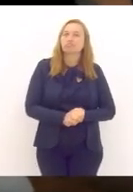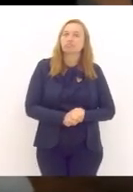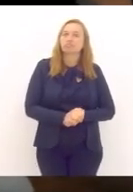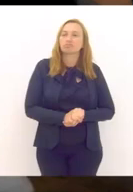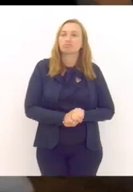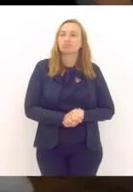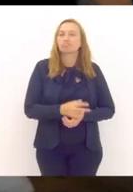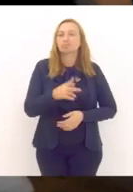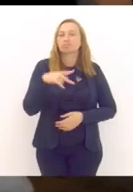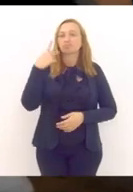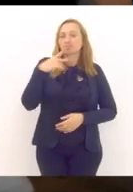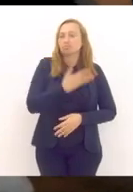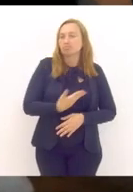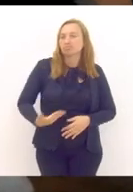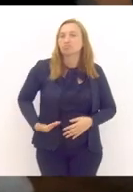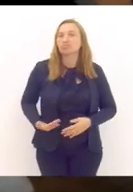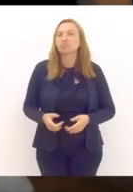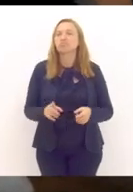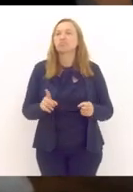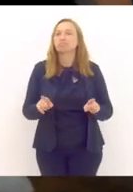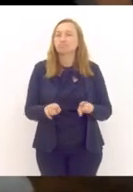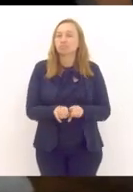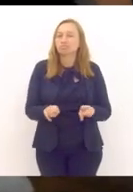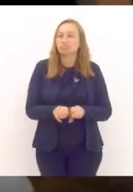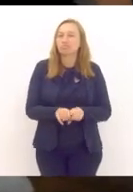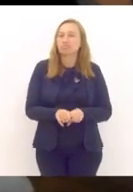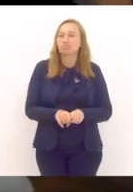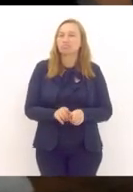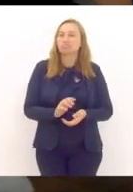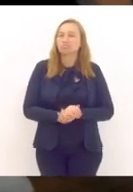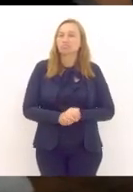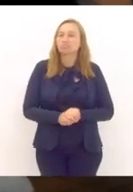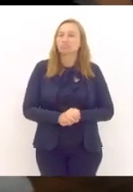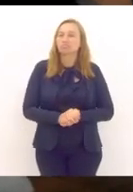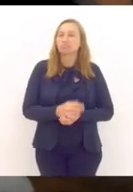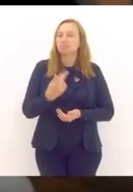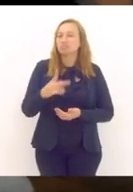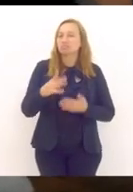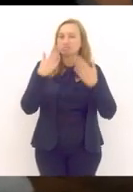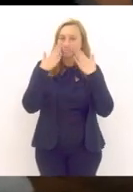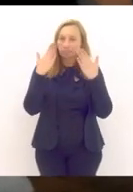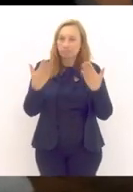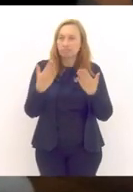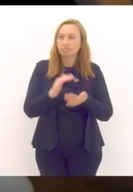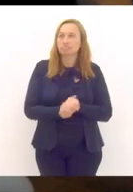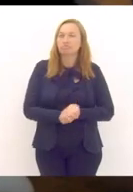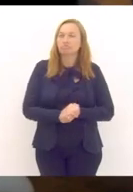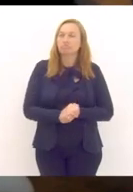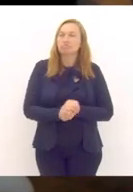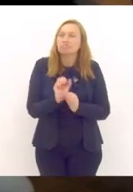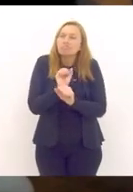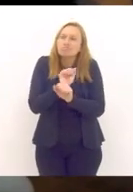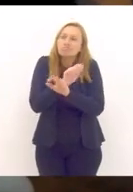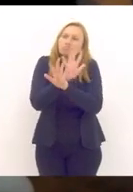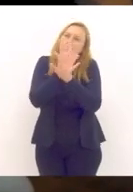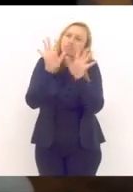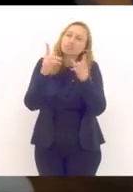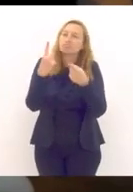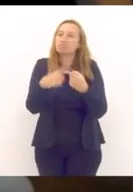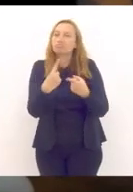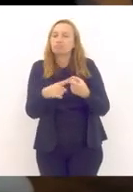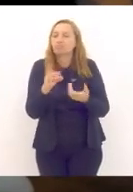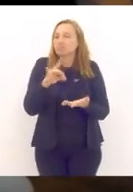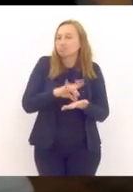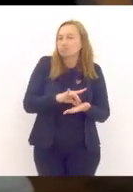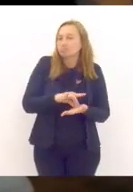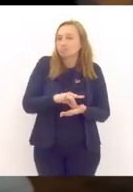públicas, é necessário que elas também venham na sua apresentação, não é, de uma maneira mais clara, porque, na